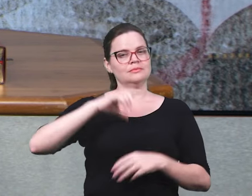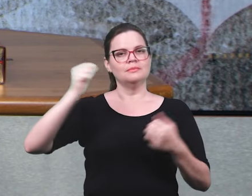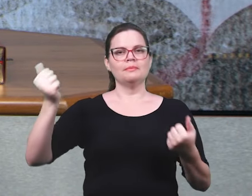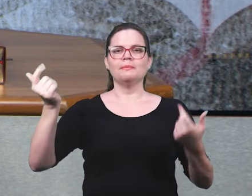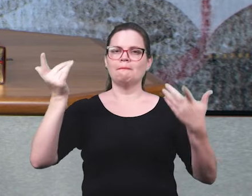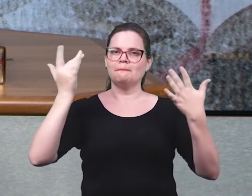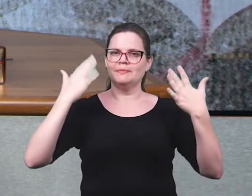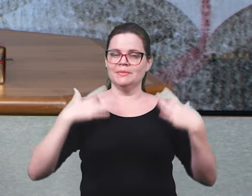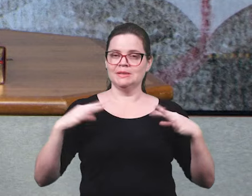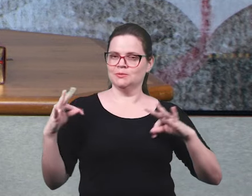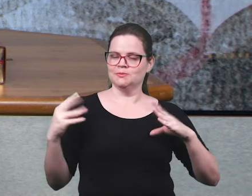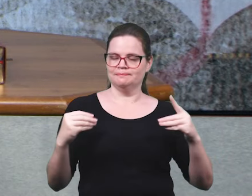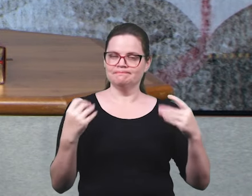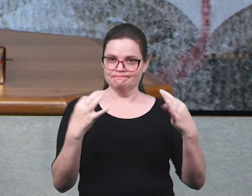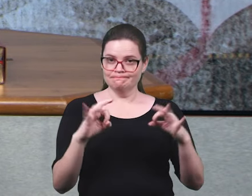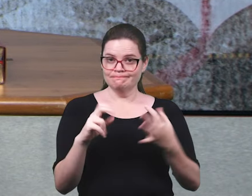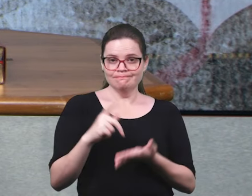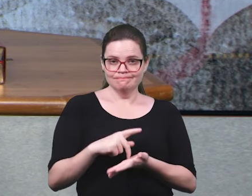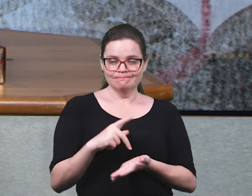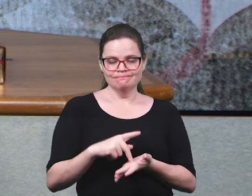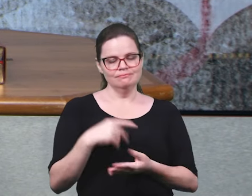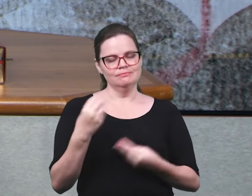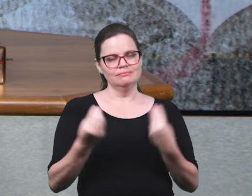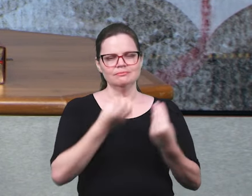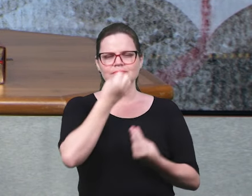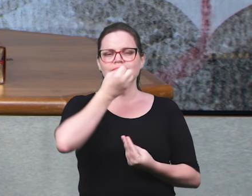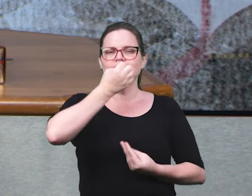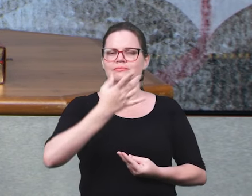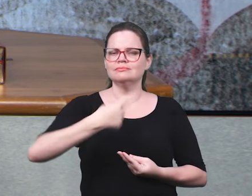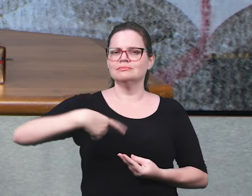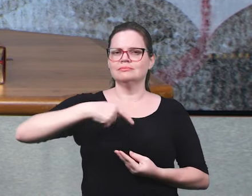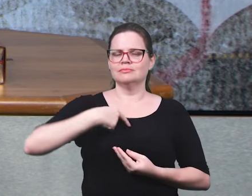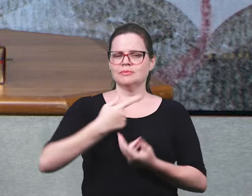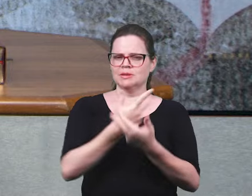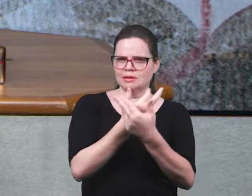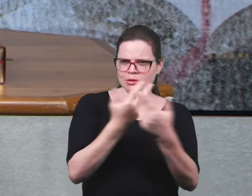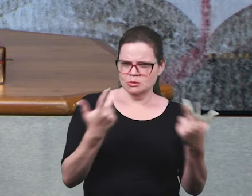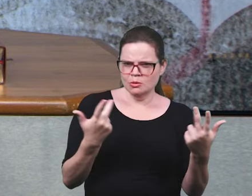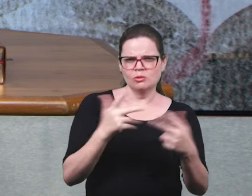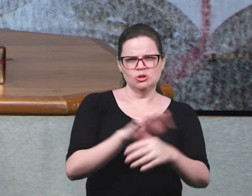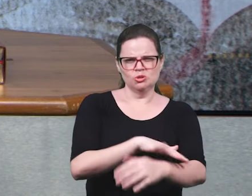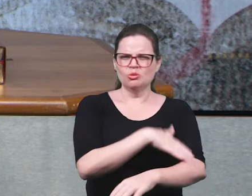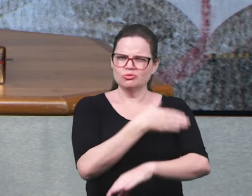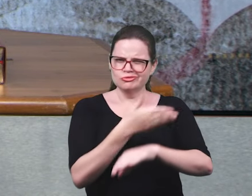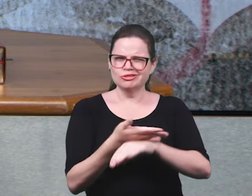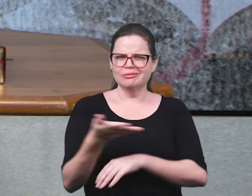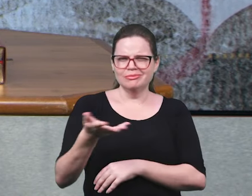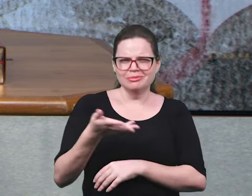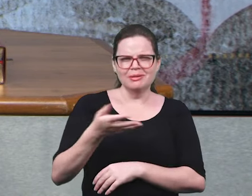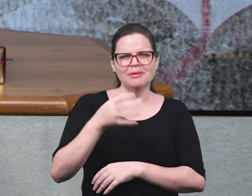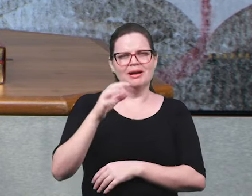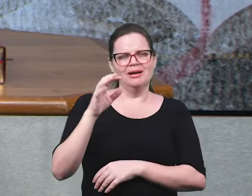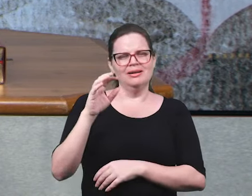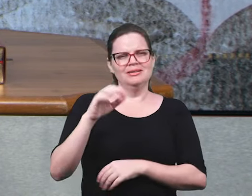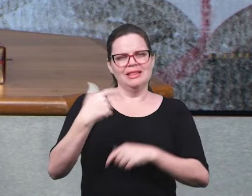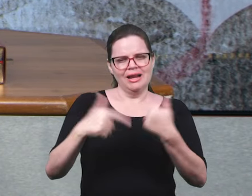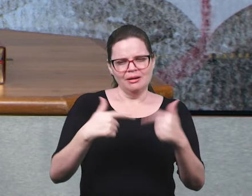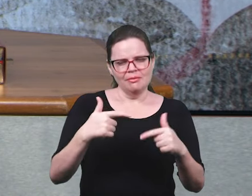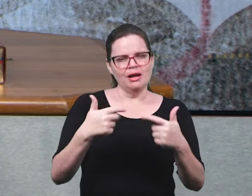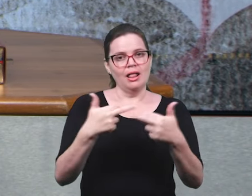com isso, não é verdade? Como é bom nós reservarmos um tempo diariamente para lermos a palavra do